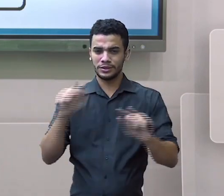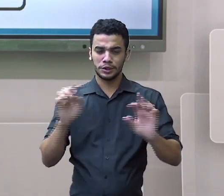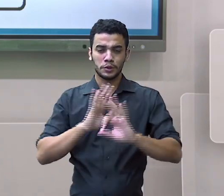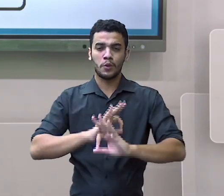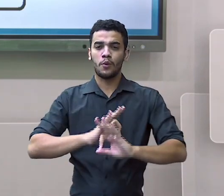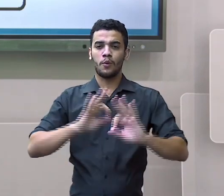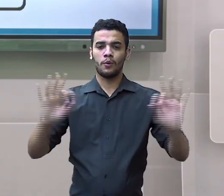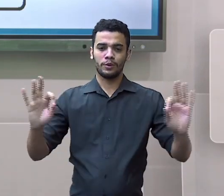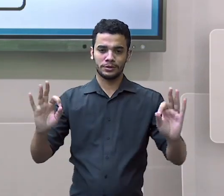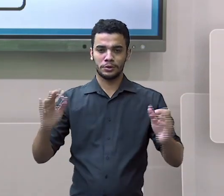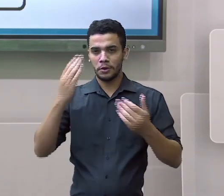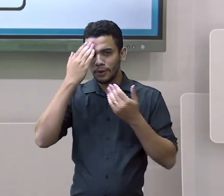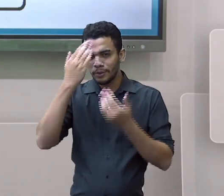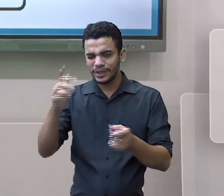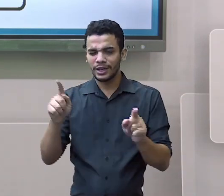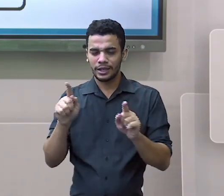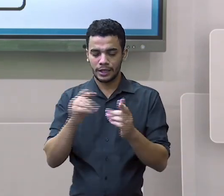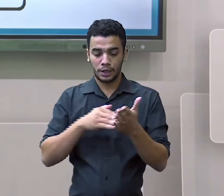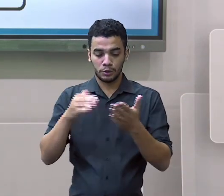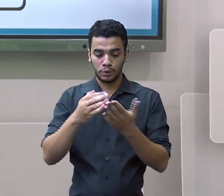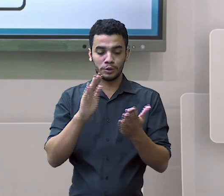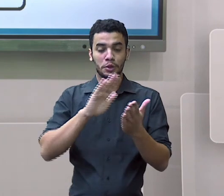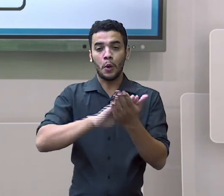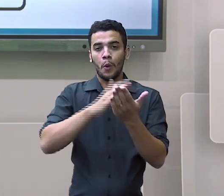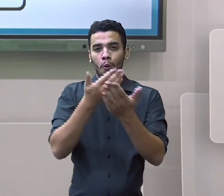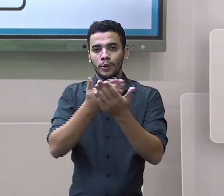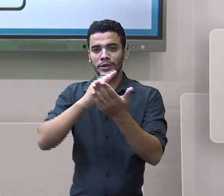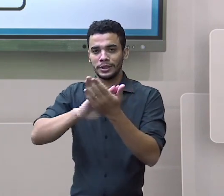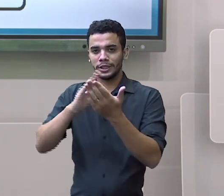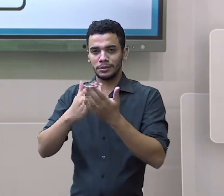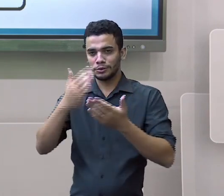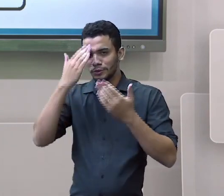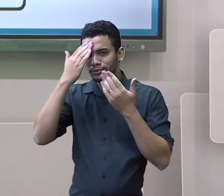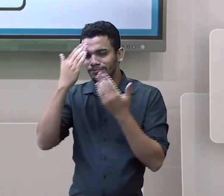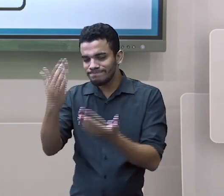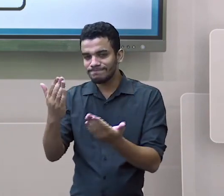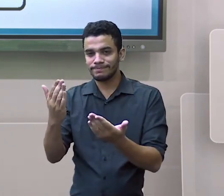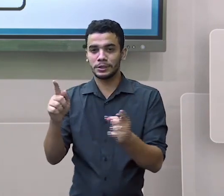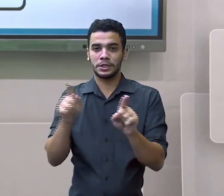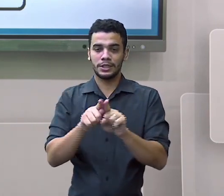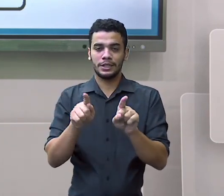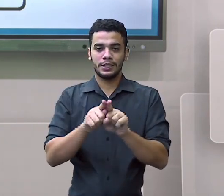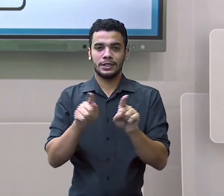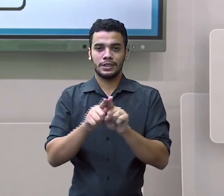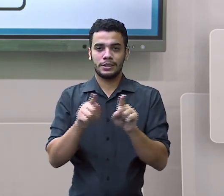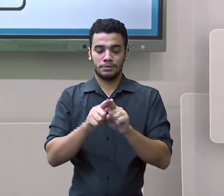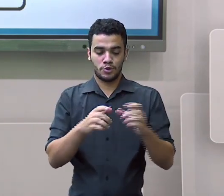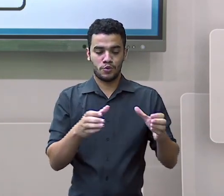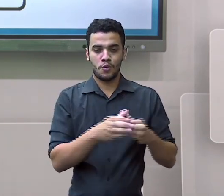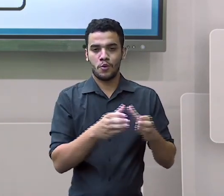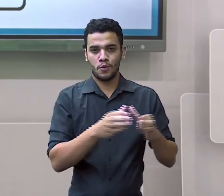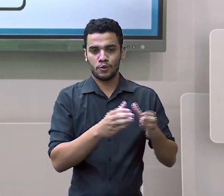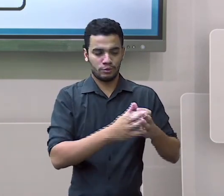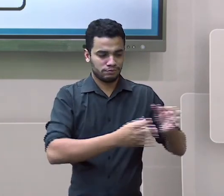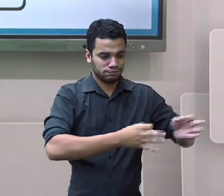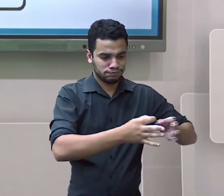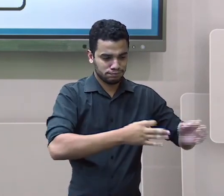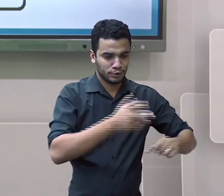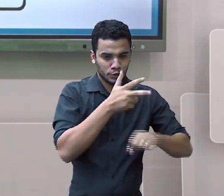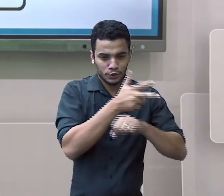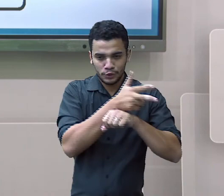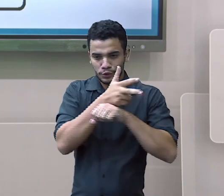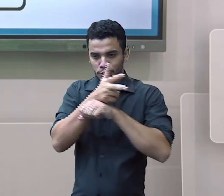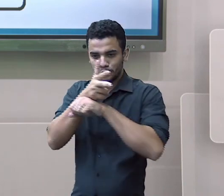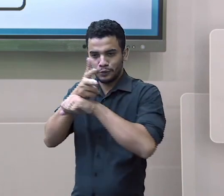aos intérpretes, que eu amo muito o trabalho de vocês, valorizo muito também, e a